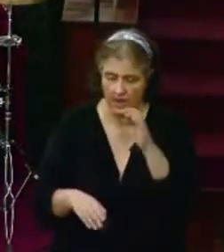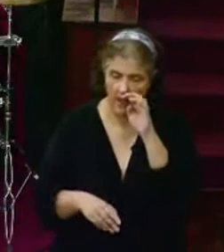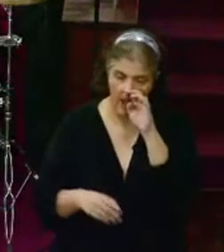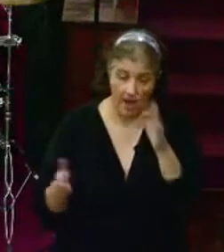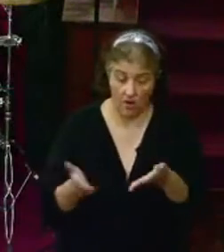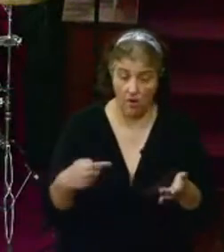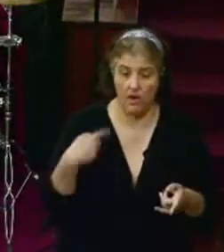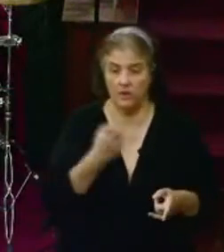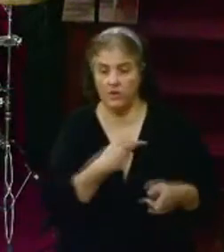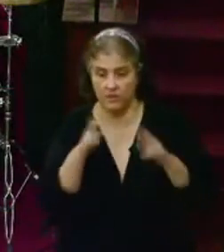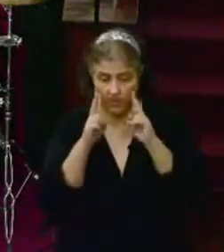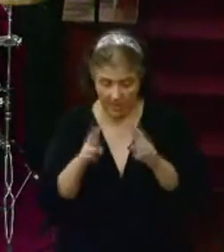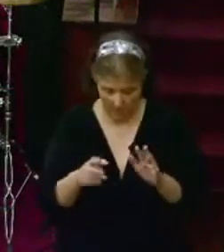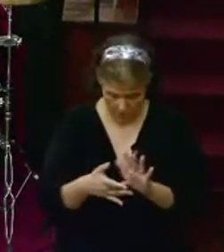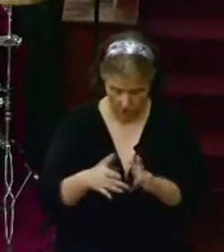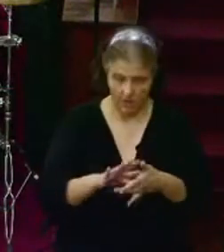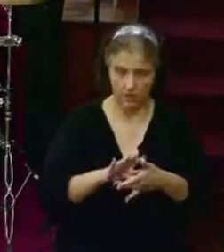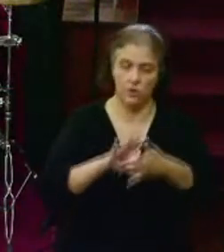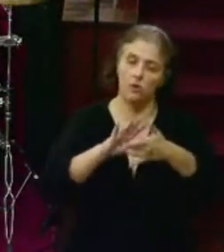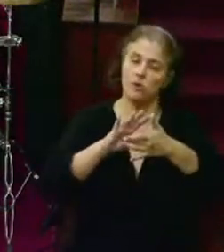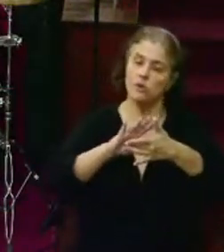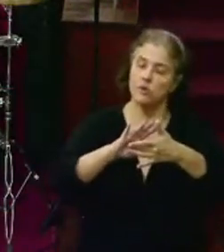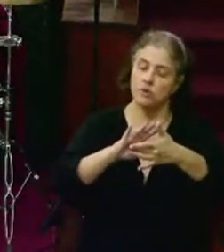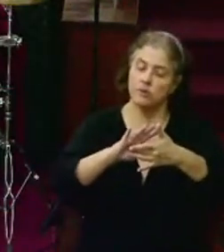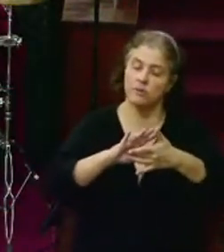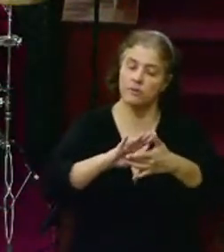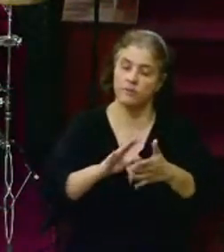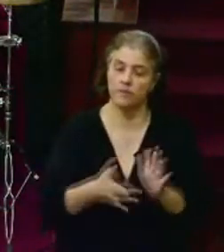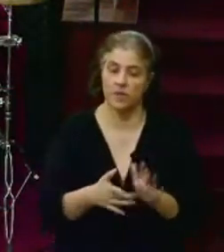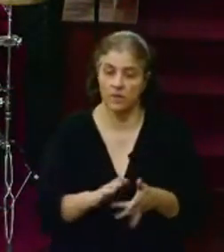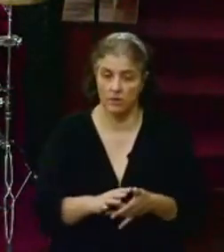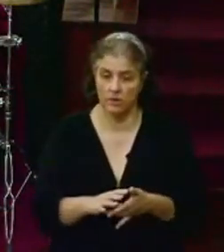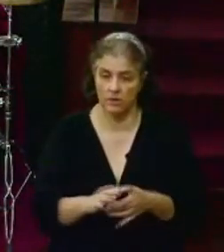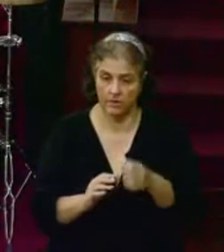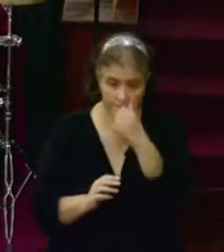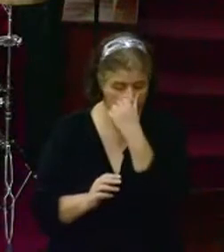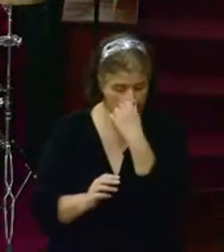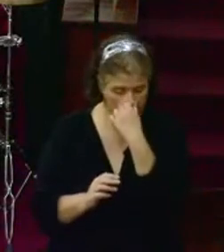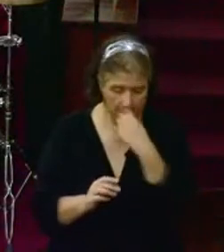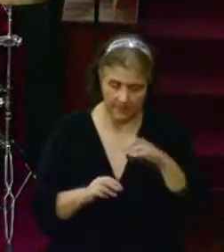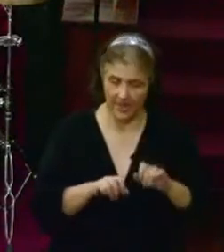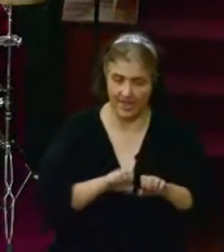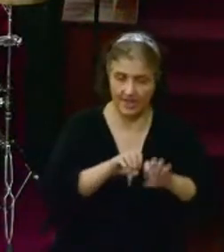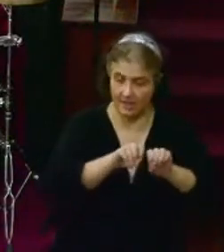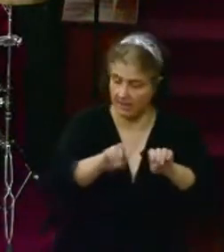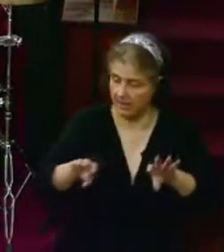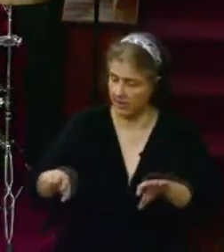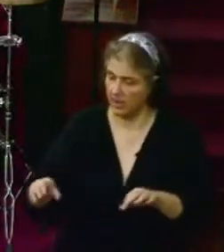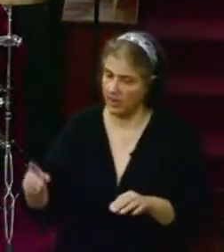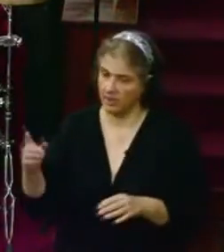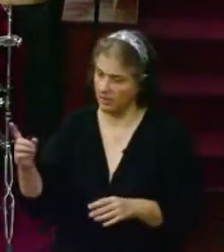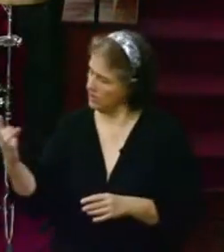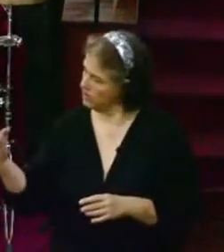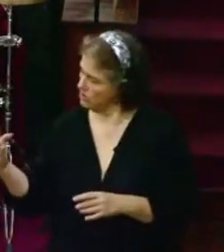império, um centurião que tinha sob o seu comando pelo menos 100 homens, assim era a ideia de que esse centurião